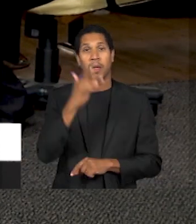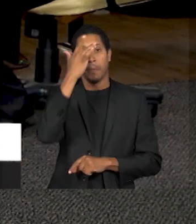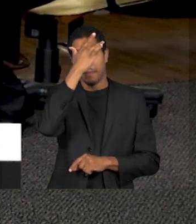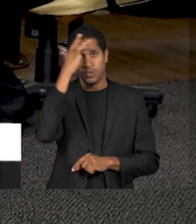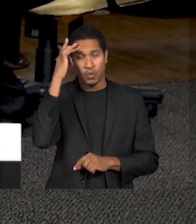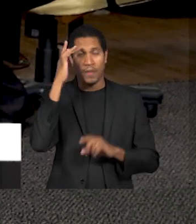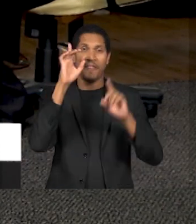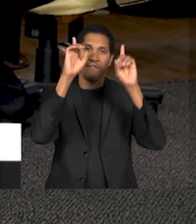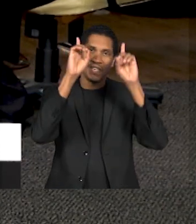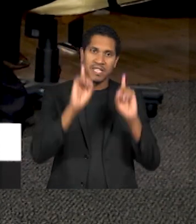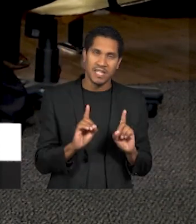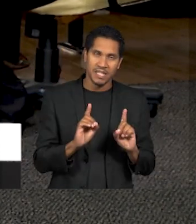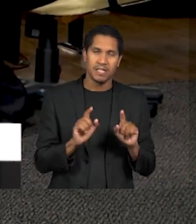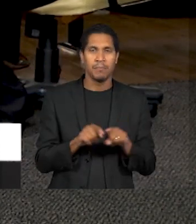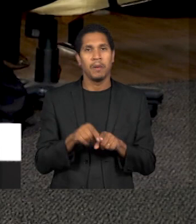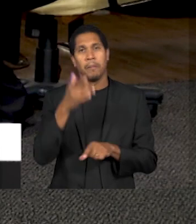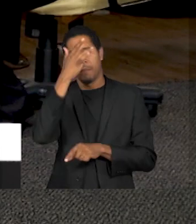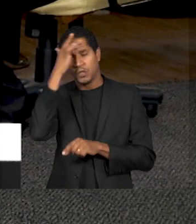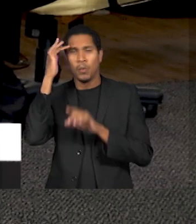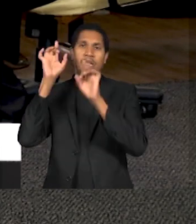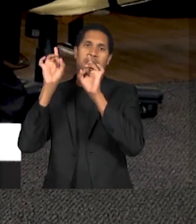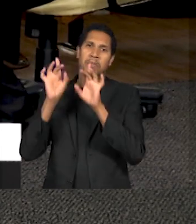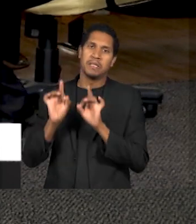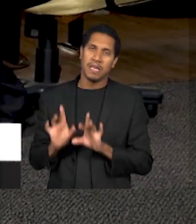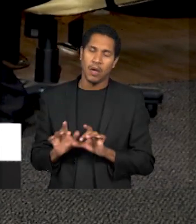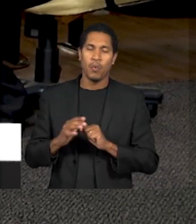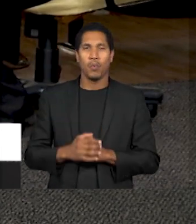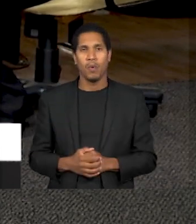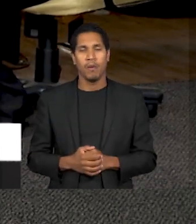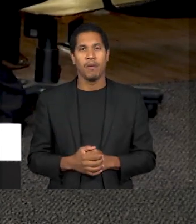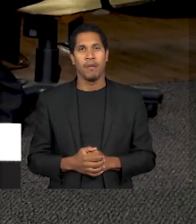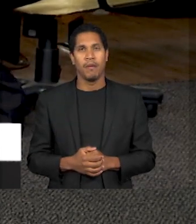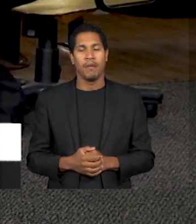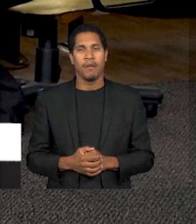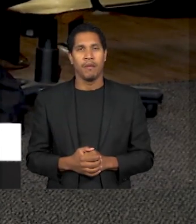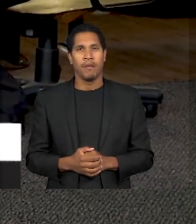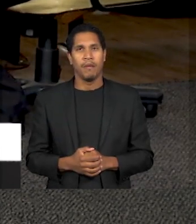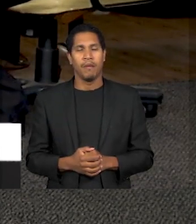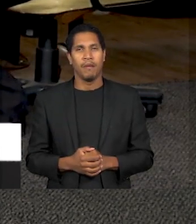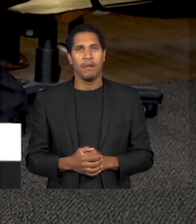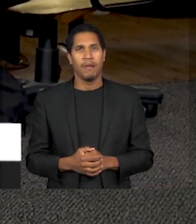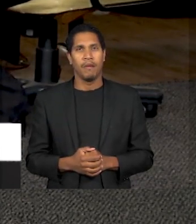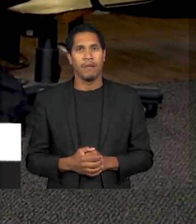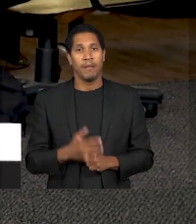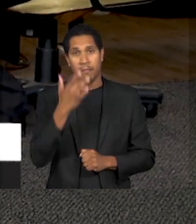deficiente, né, pessoa especial, pessoas